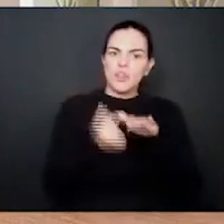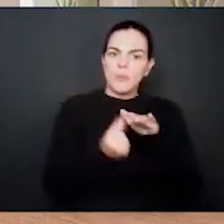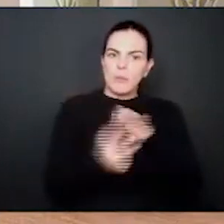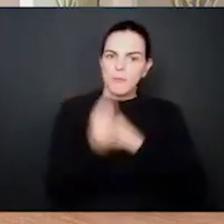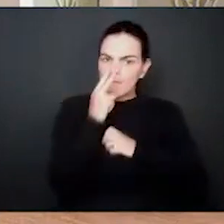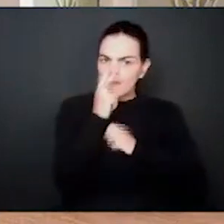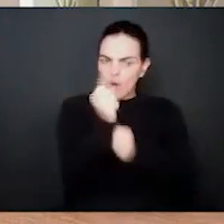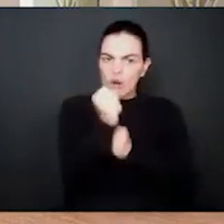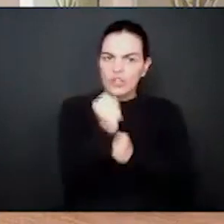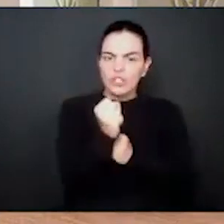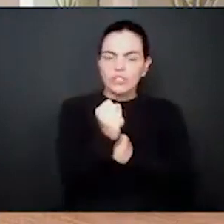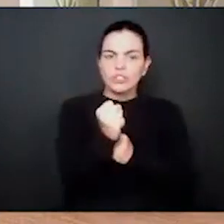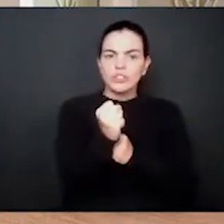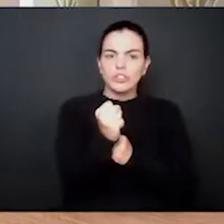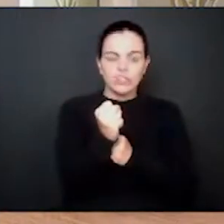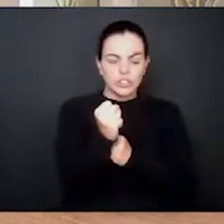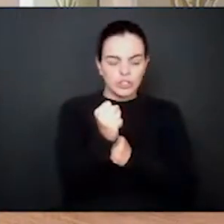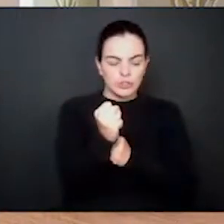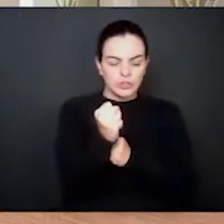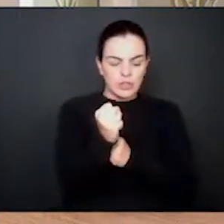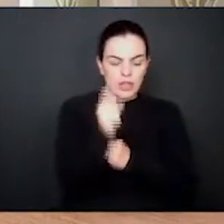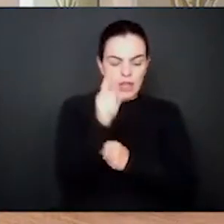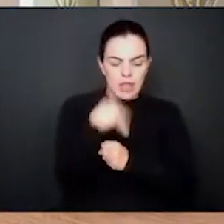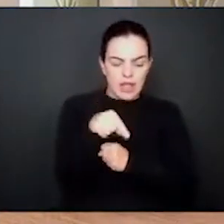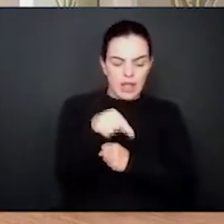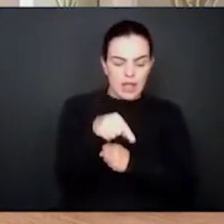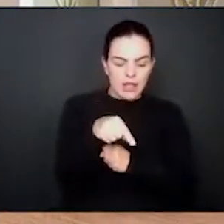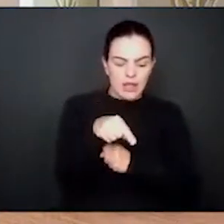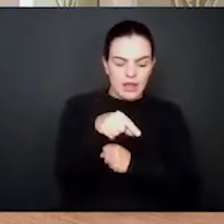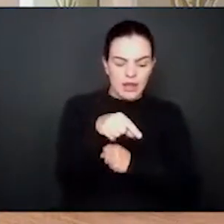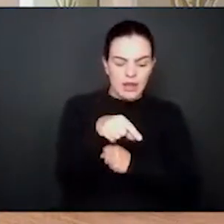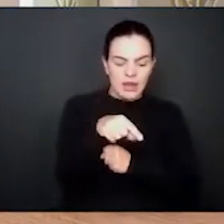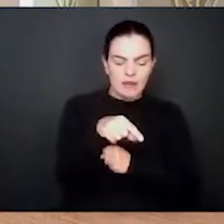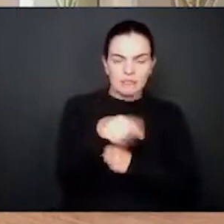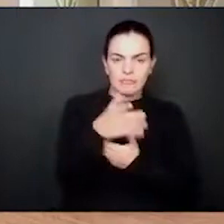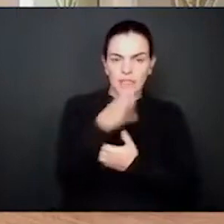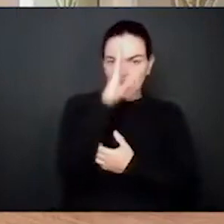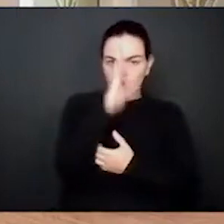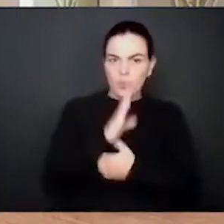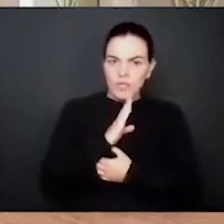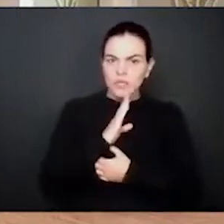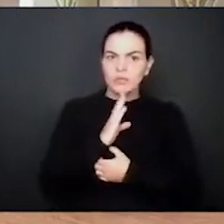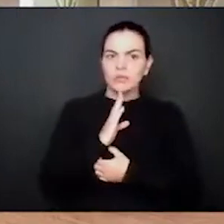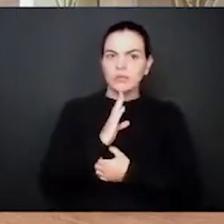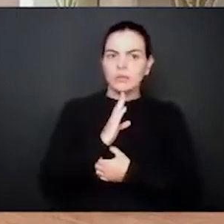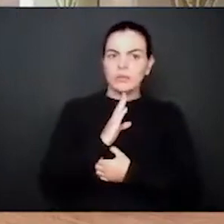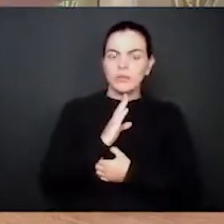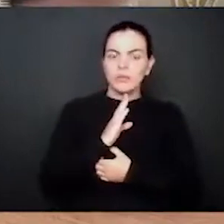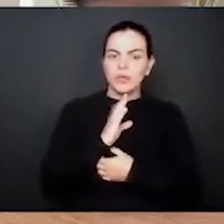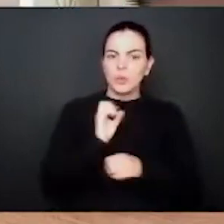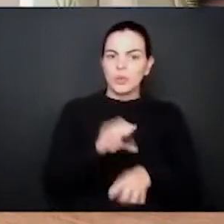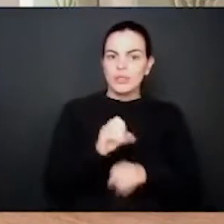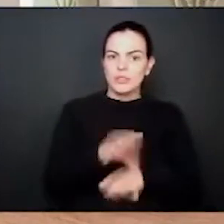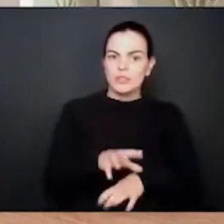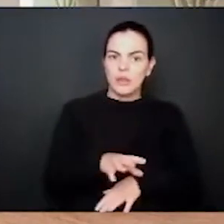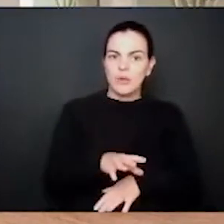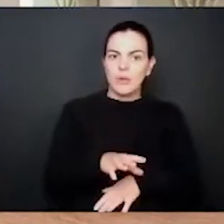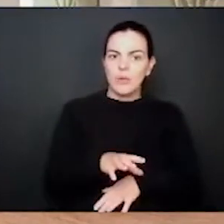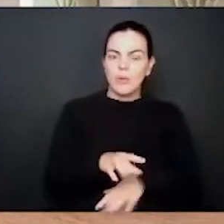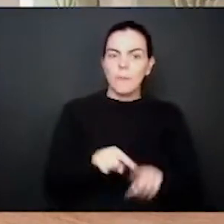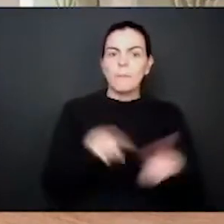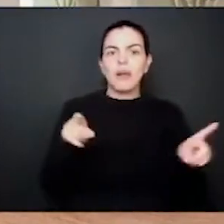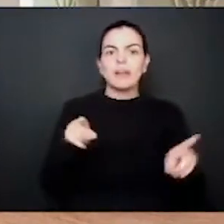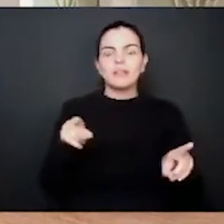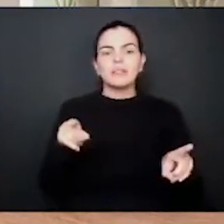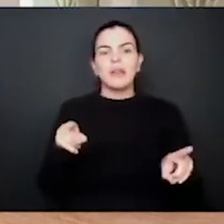médio, é de graça e a universidade é paga? Justamente para formar melhor esse cidadão, para